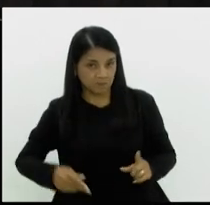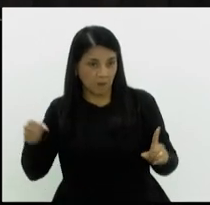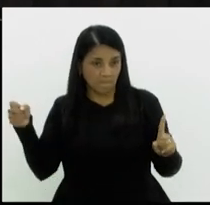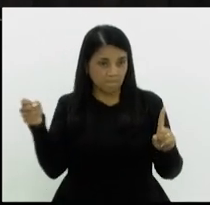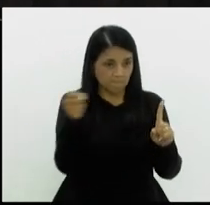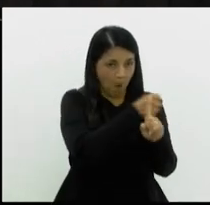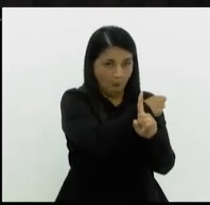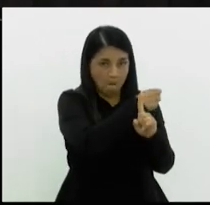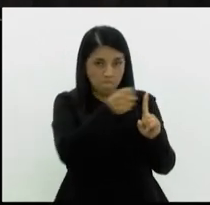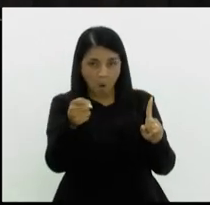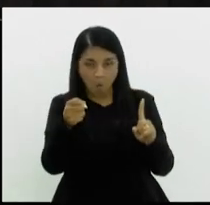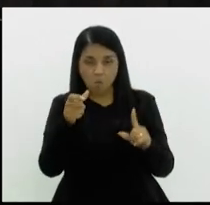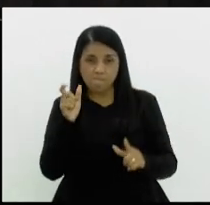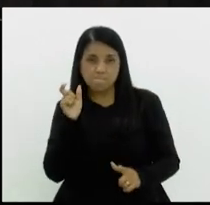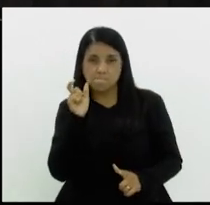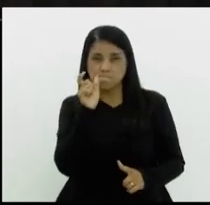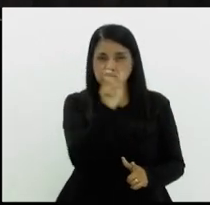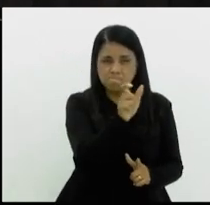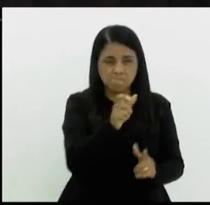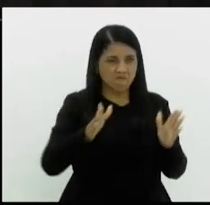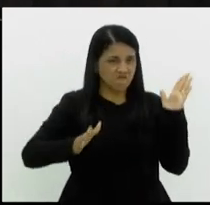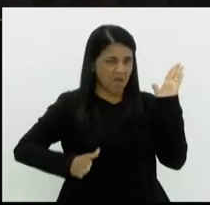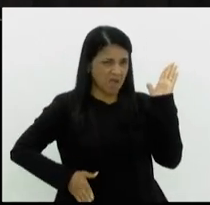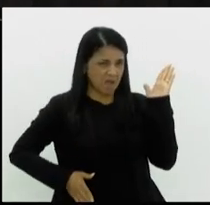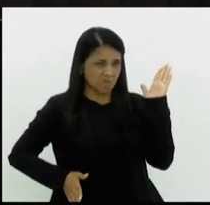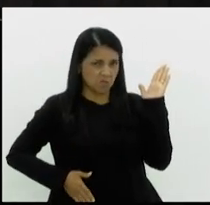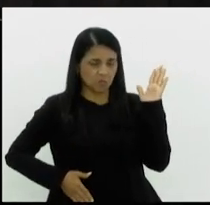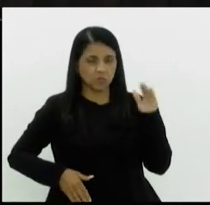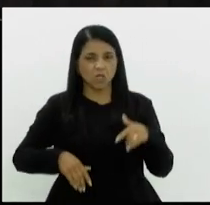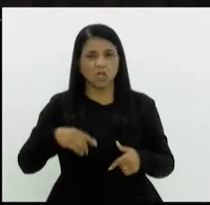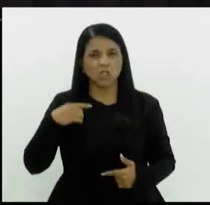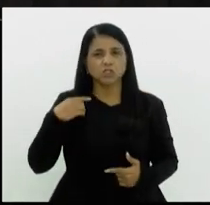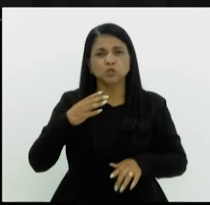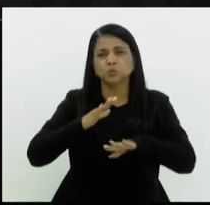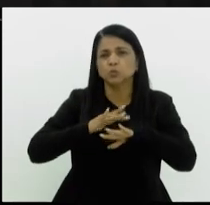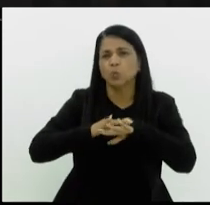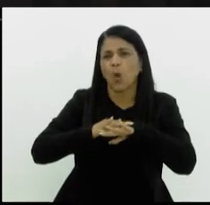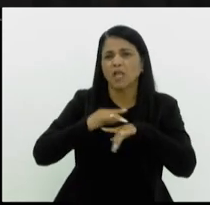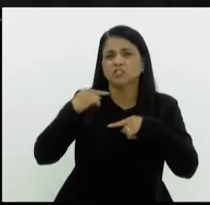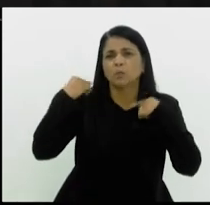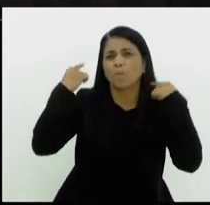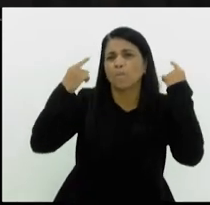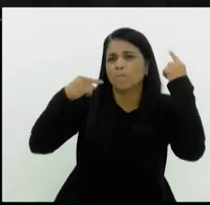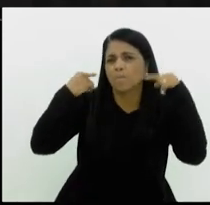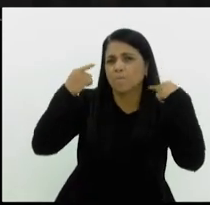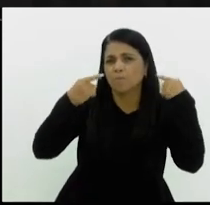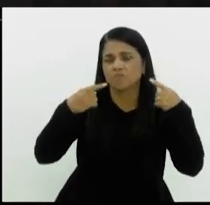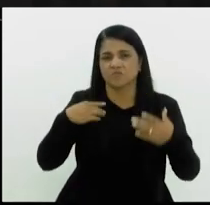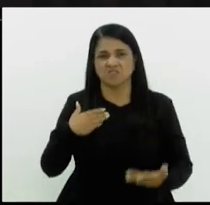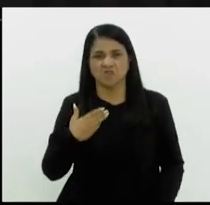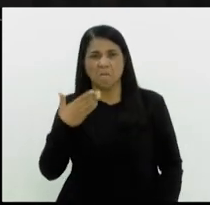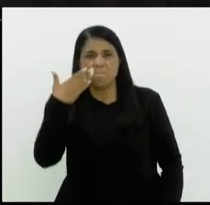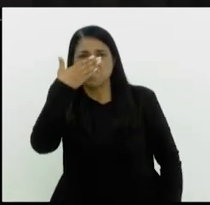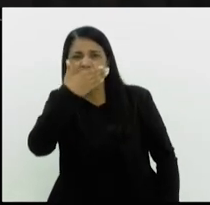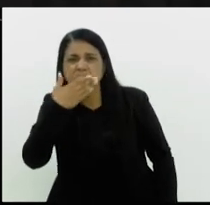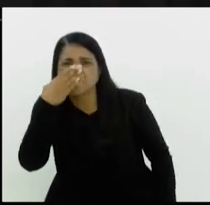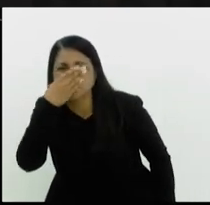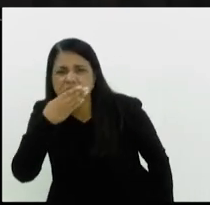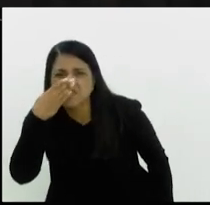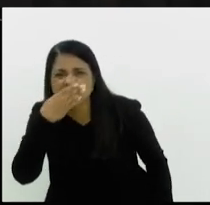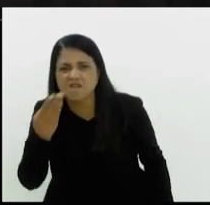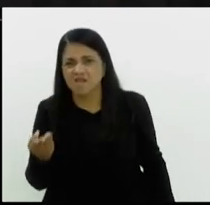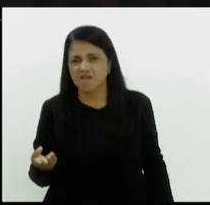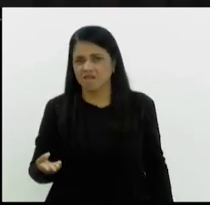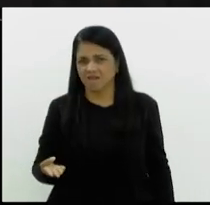de vagabunda, chamando-a de doente louca, chamando-a de P, e ainda dizendo